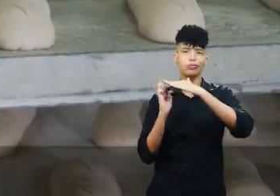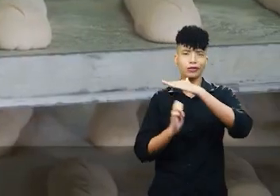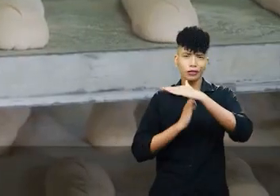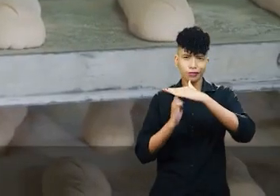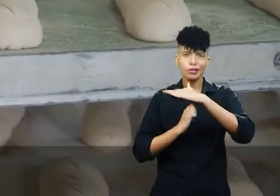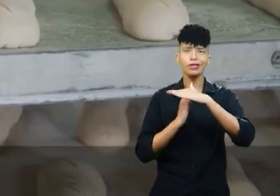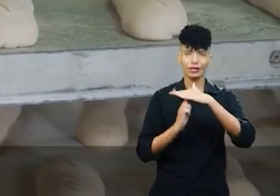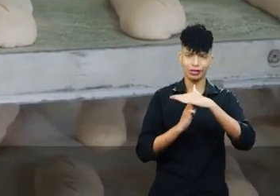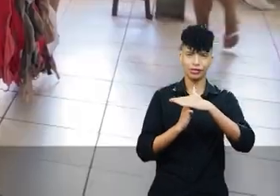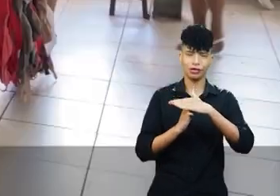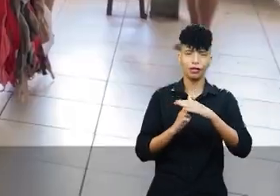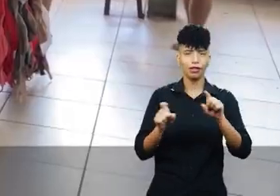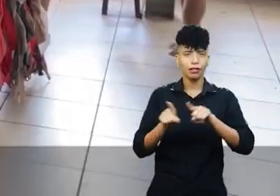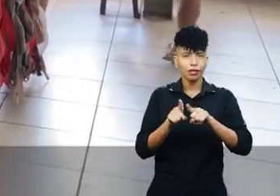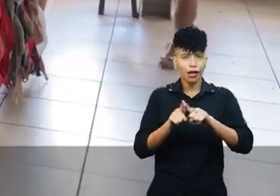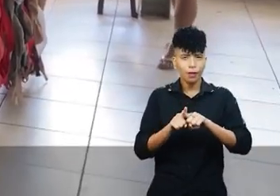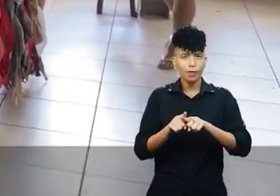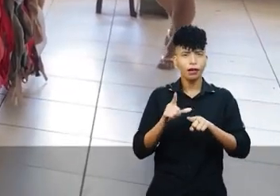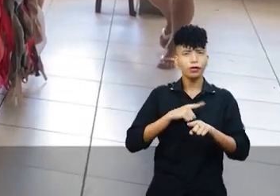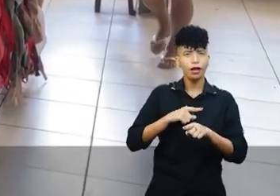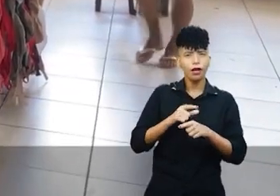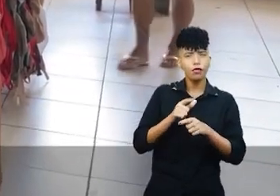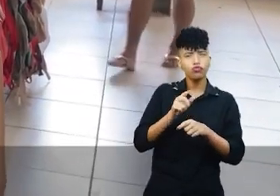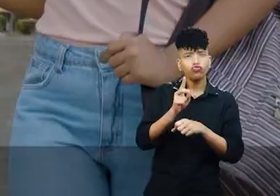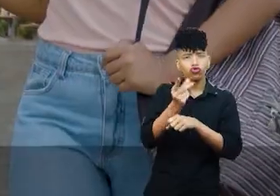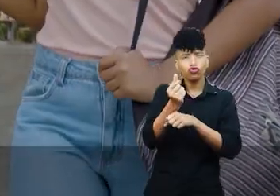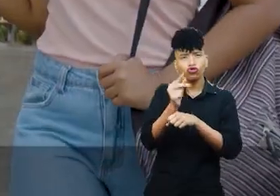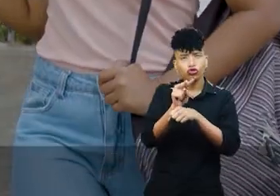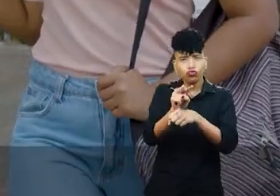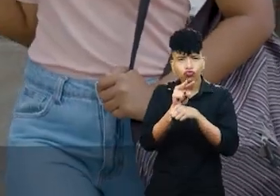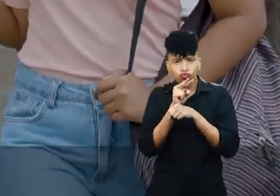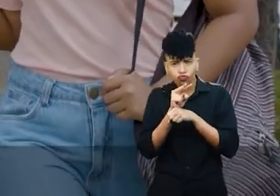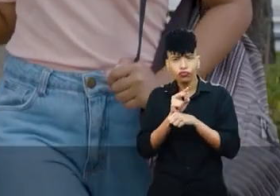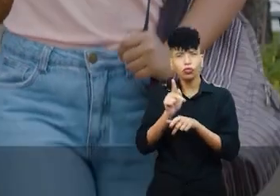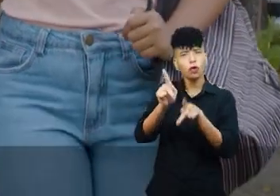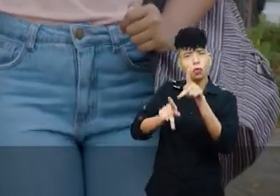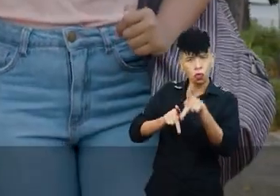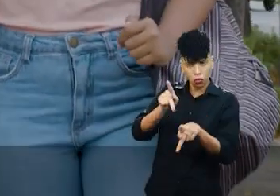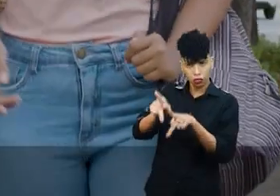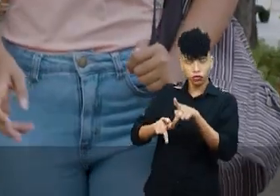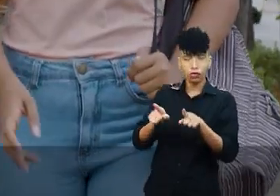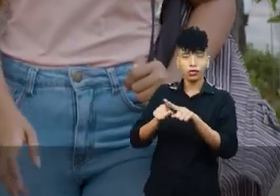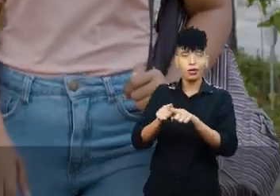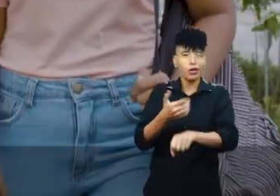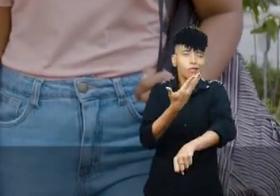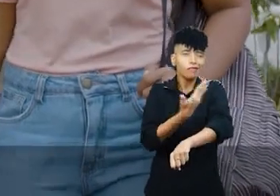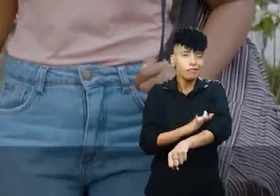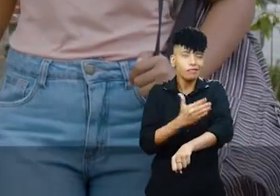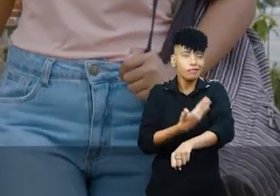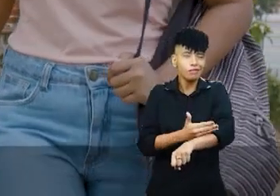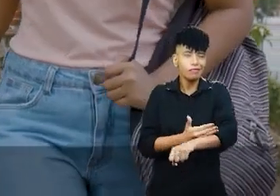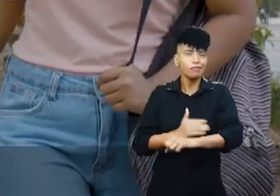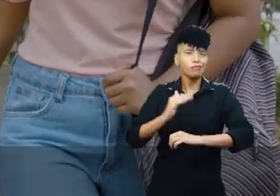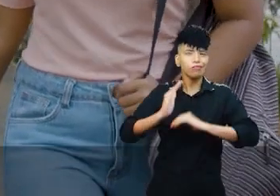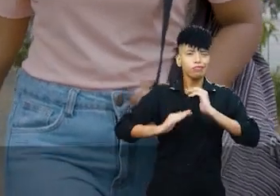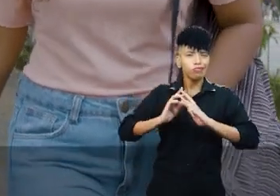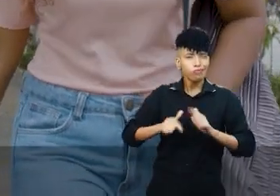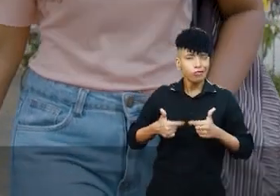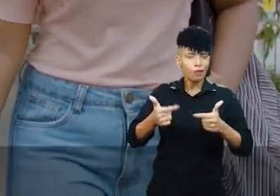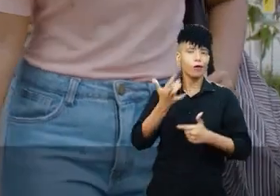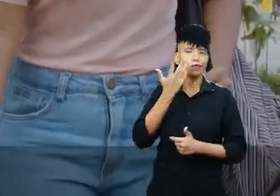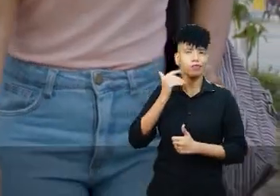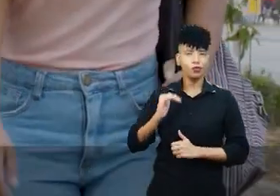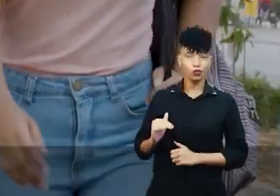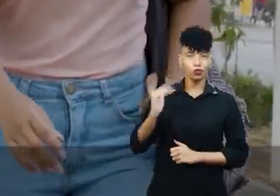lançar programas de microcréditos para o pequeno empreendedor e qualificar trabalhadores jovens e adultos dando